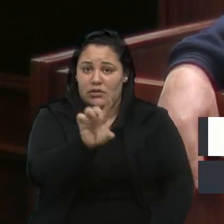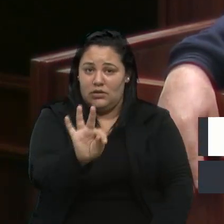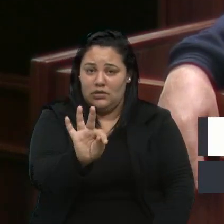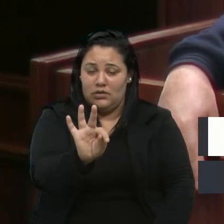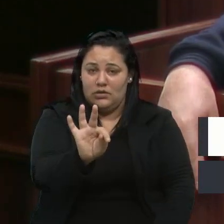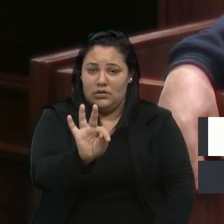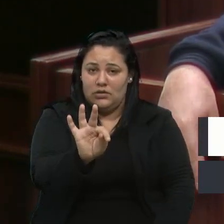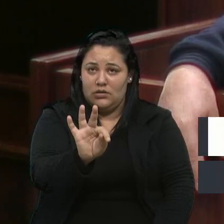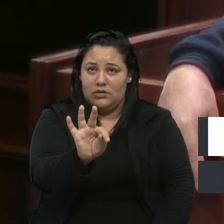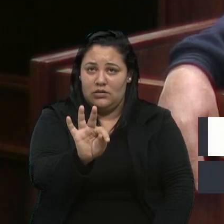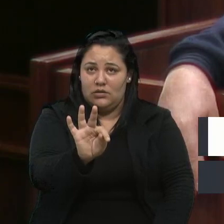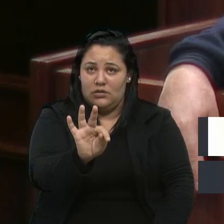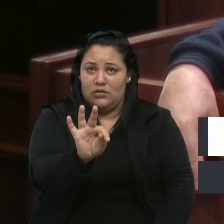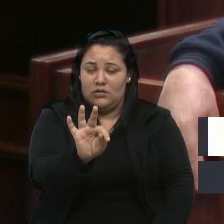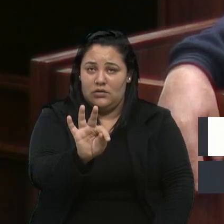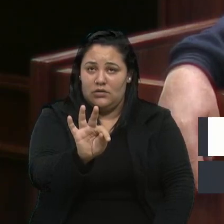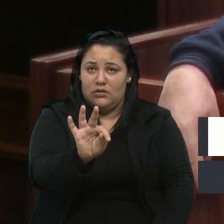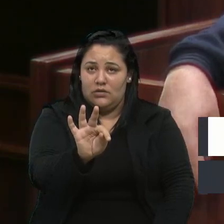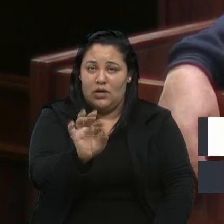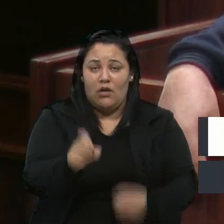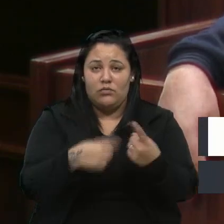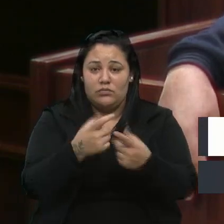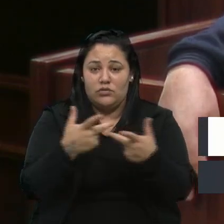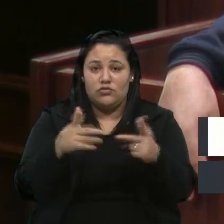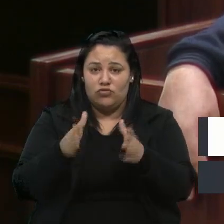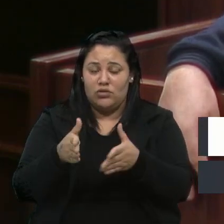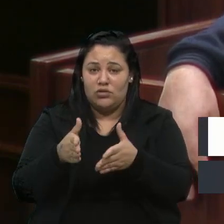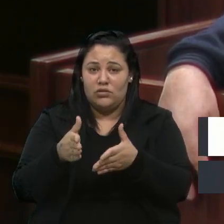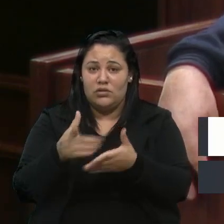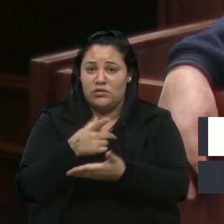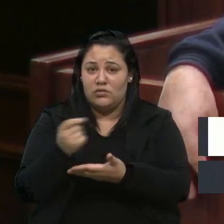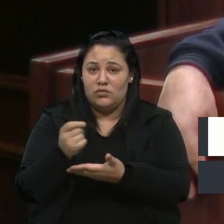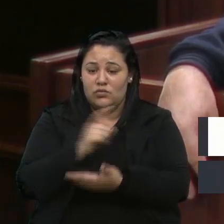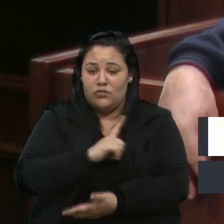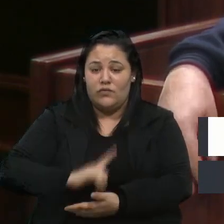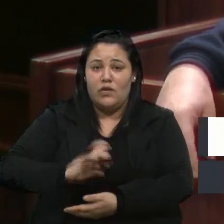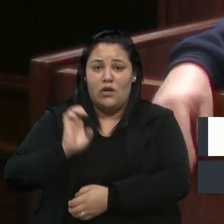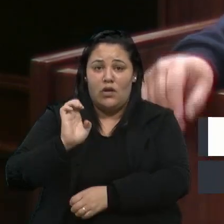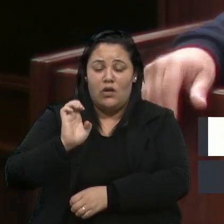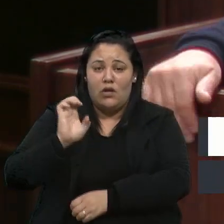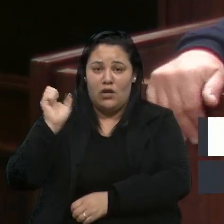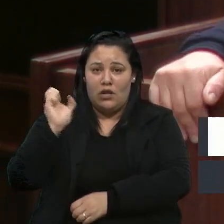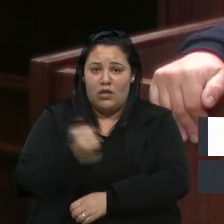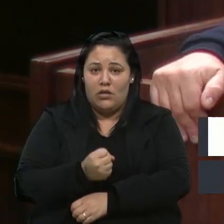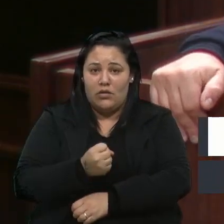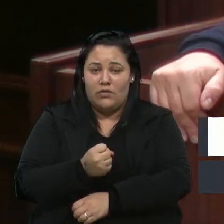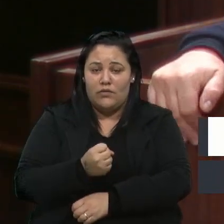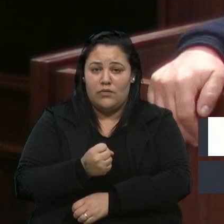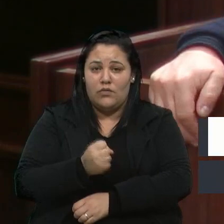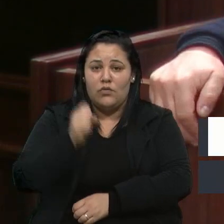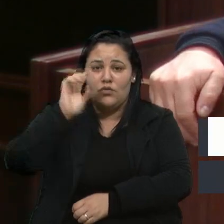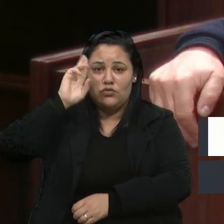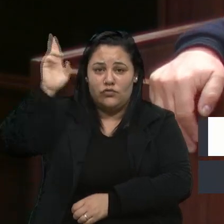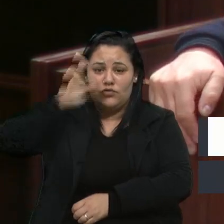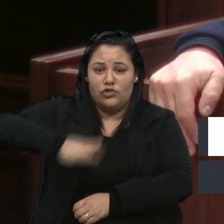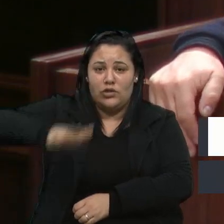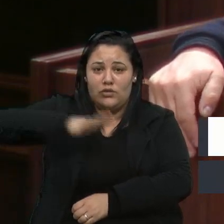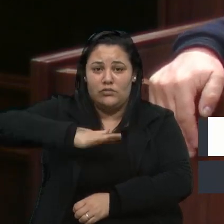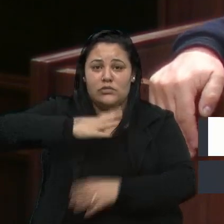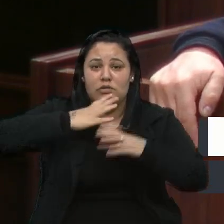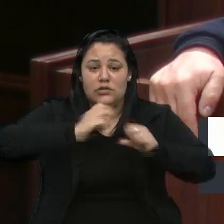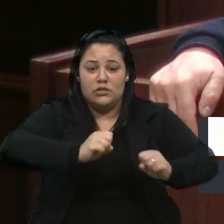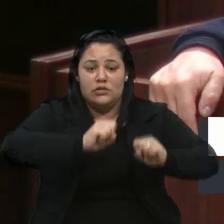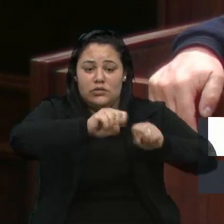do PDT já desembarcou do governo Leite. O diretor-geral da Secretaria de Educação saiu do governo Leite por